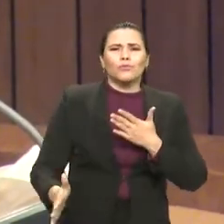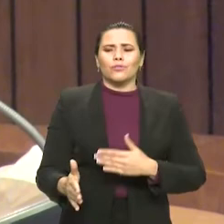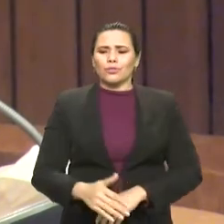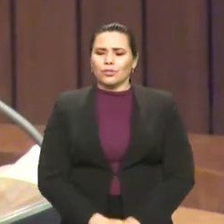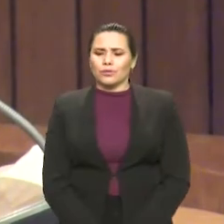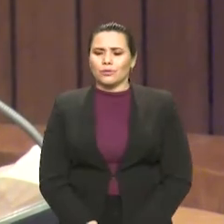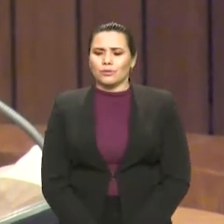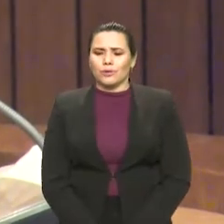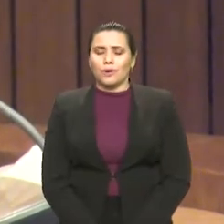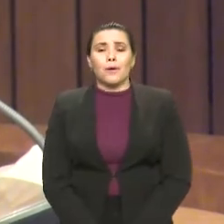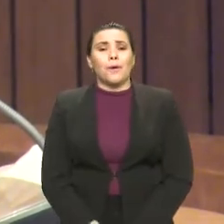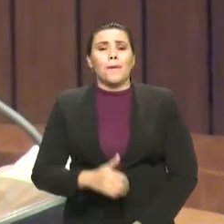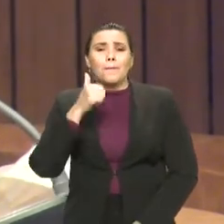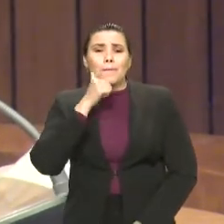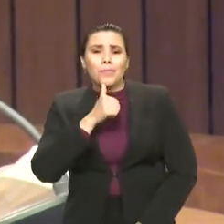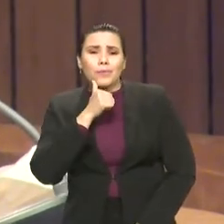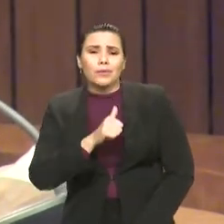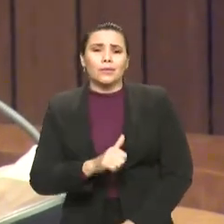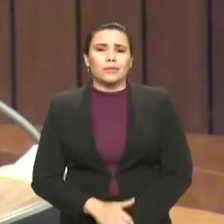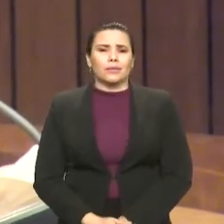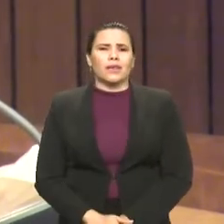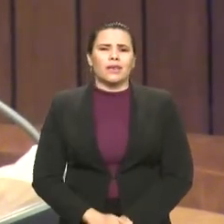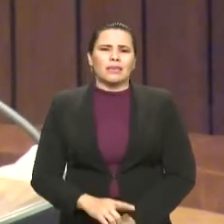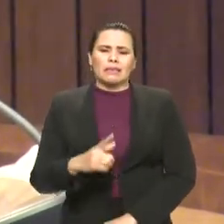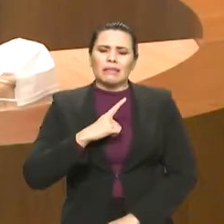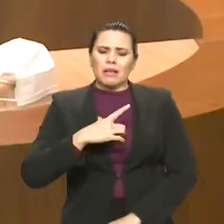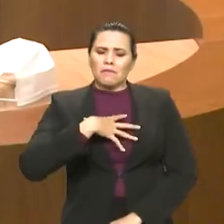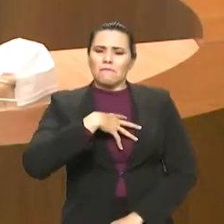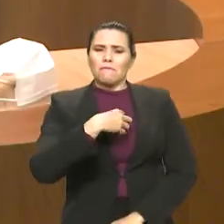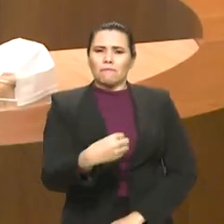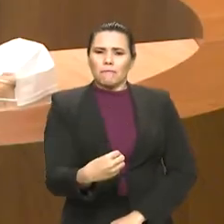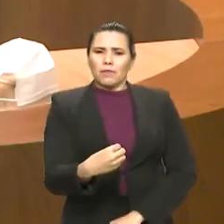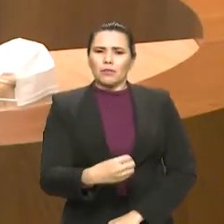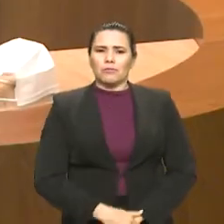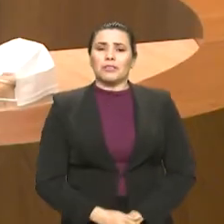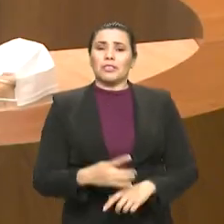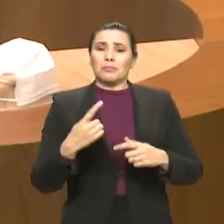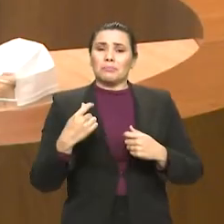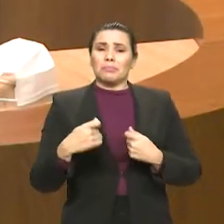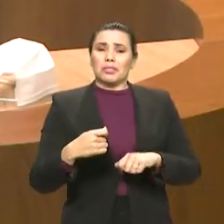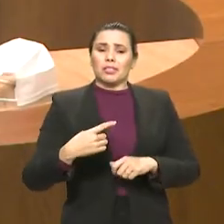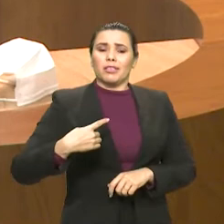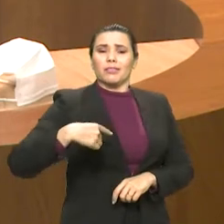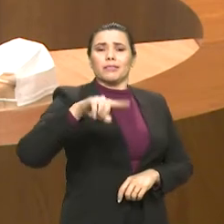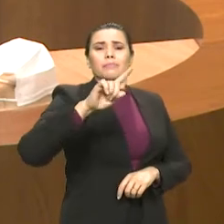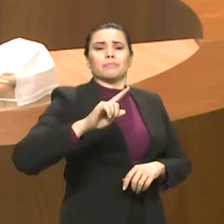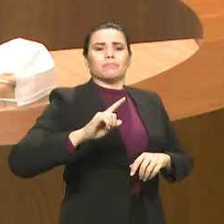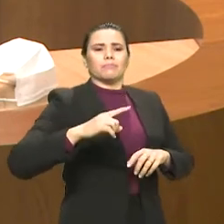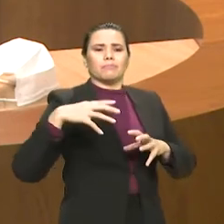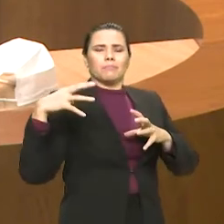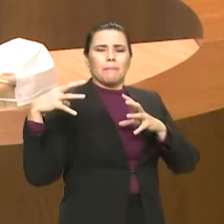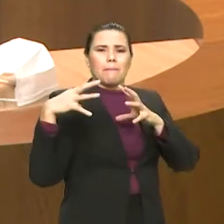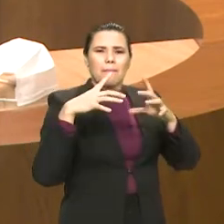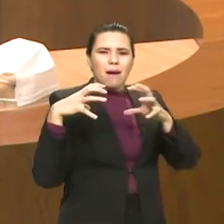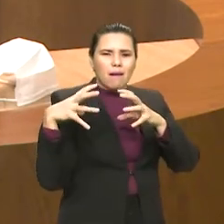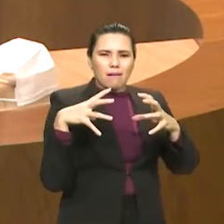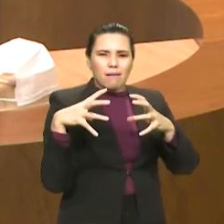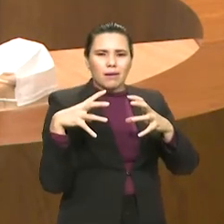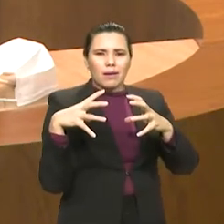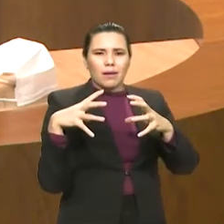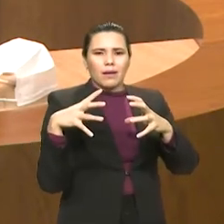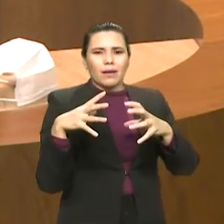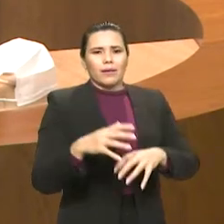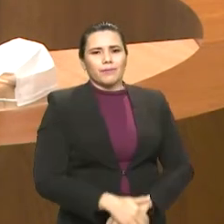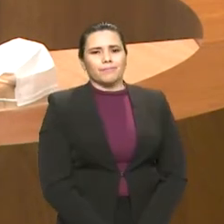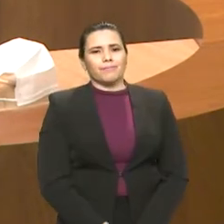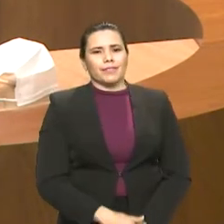num ônibus e só se despedir, isso dói na alma, porque aquela cena, na verdade, é o resultado